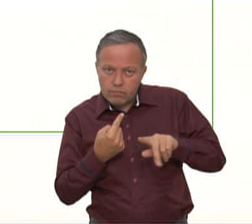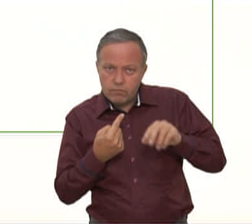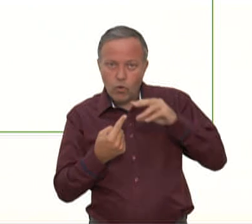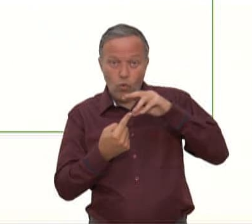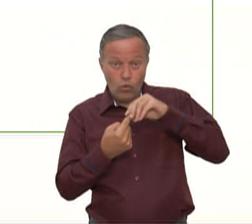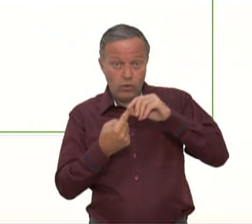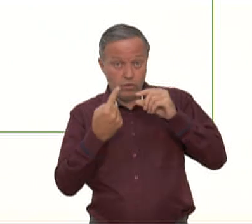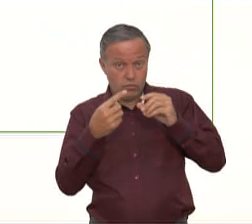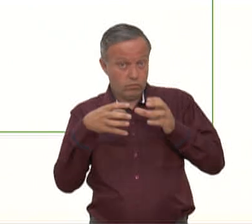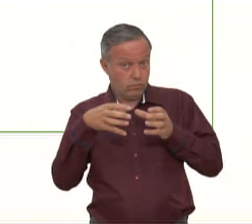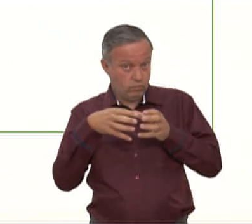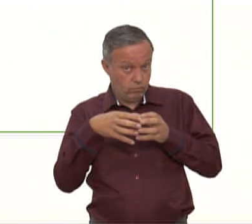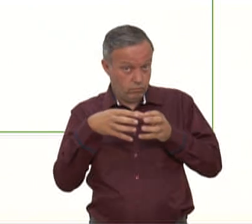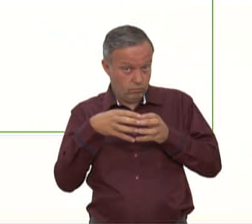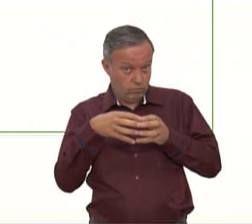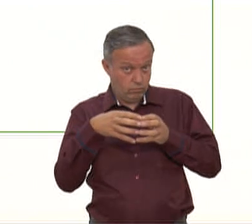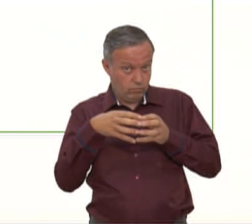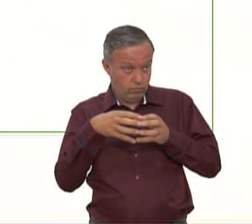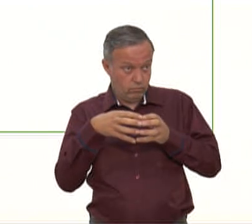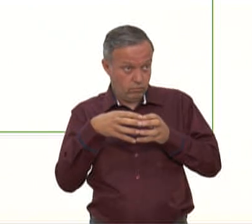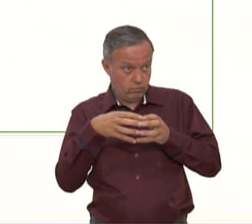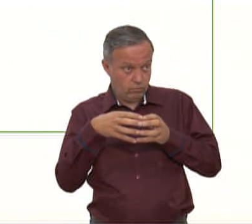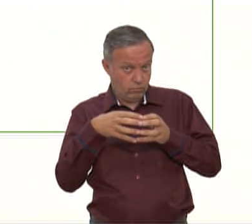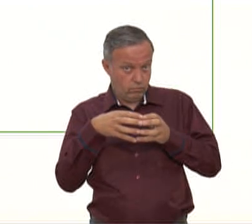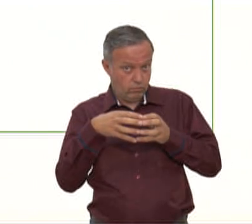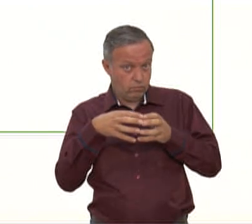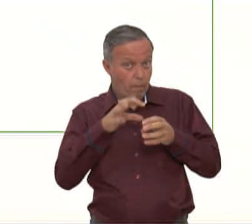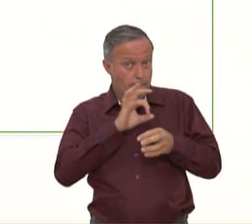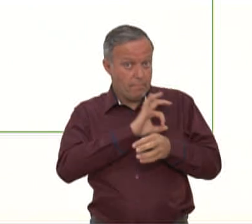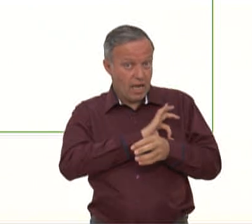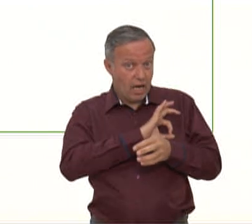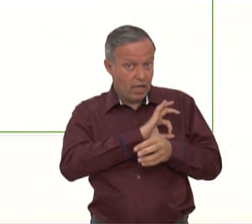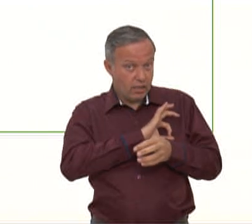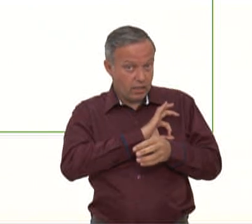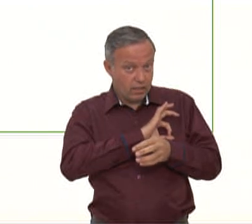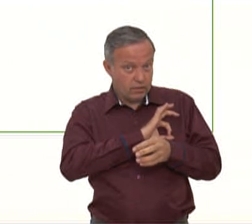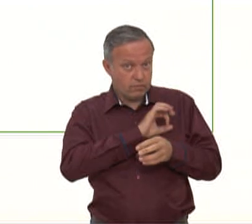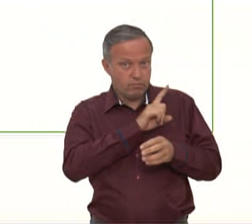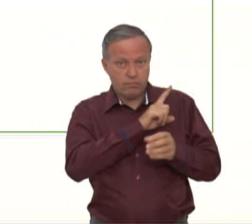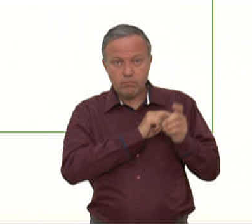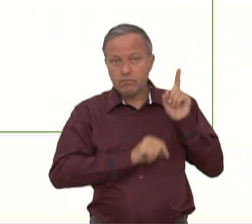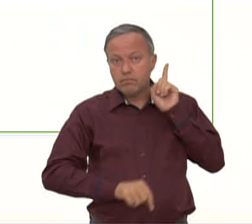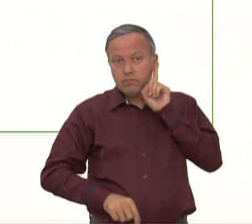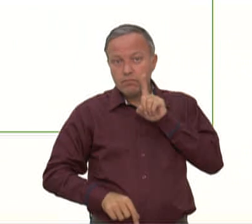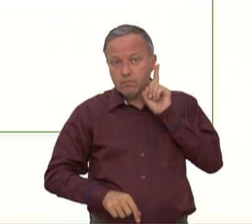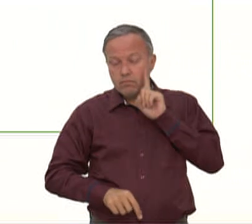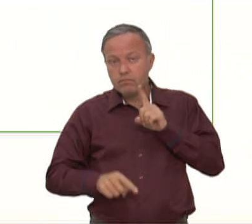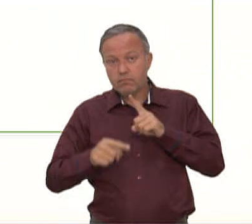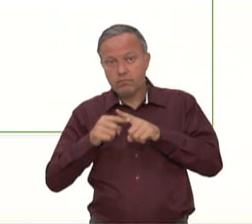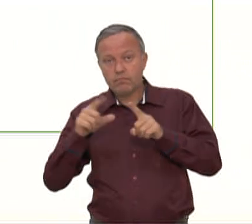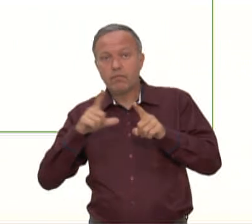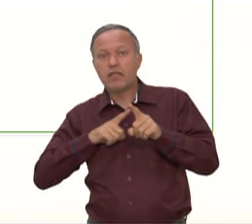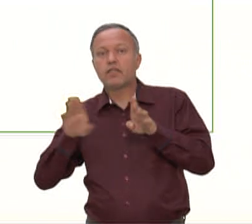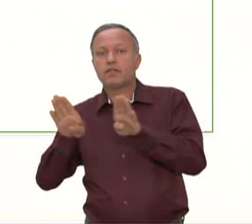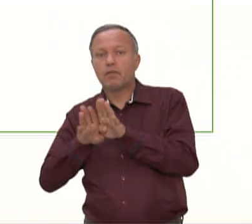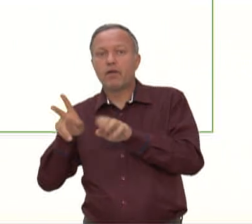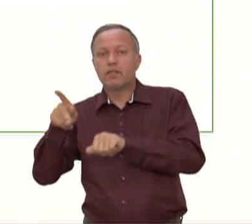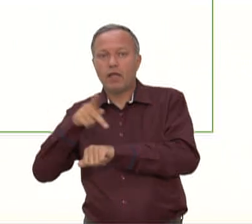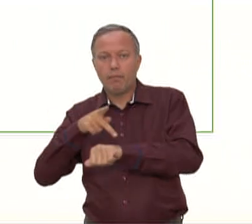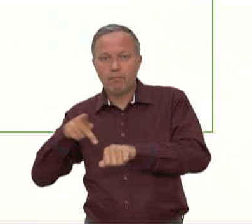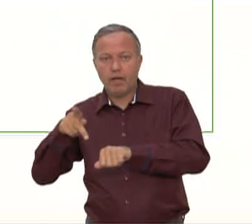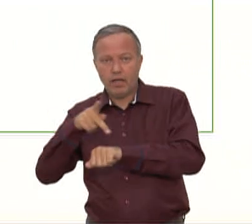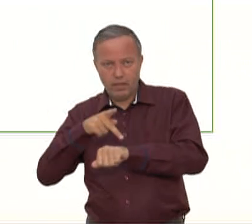eu tenho um polo ainda dominante no quesito militar, os Estados Unidos. E multipolar porque eu tenho vários países aí